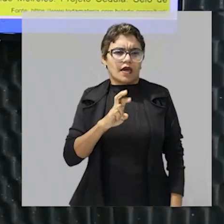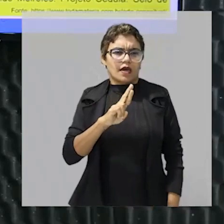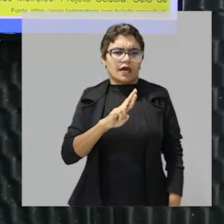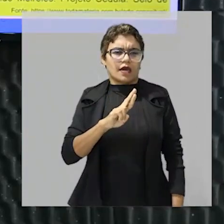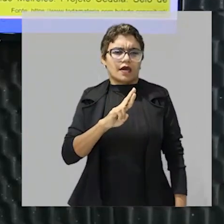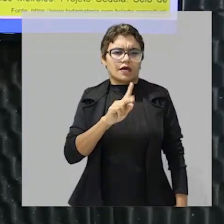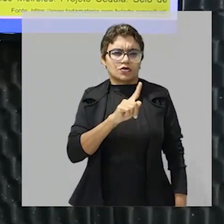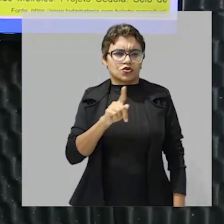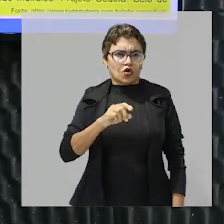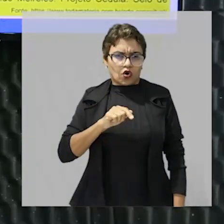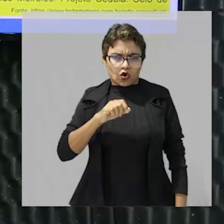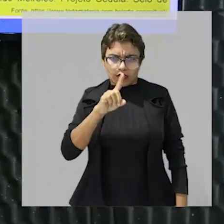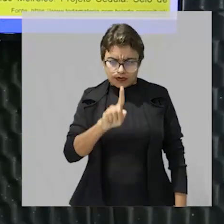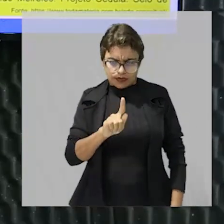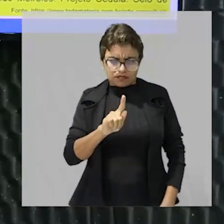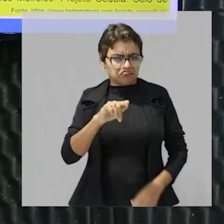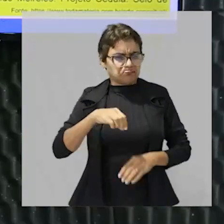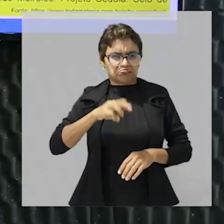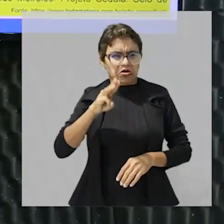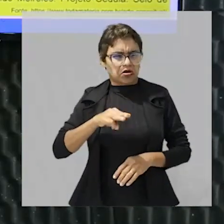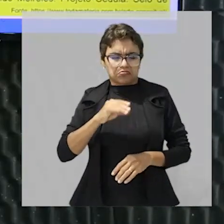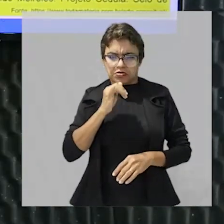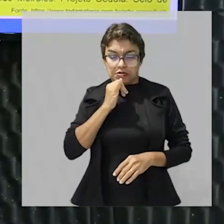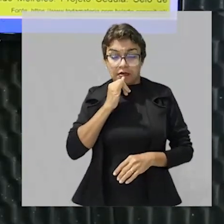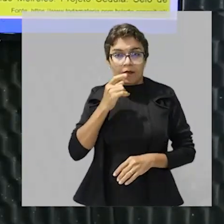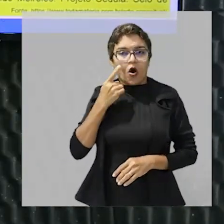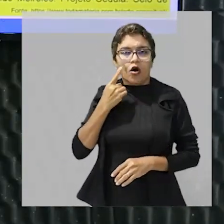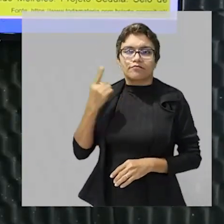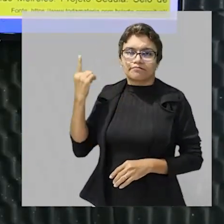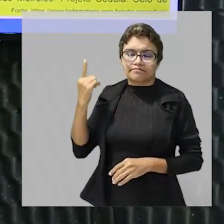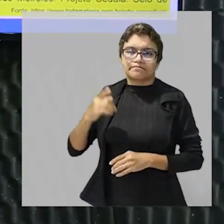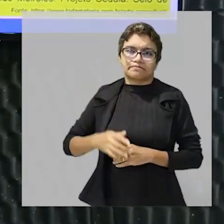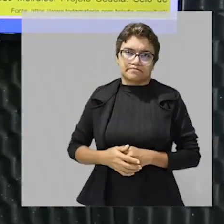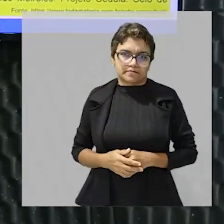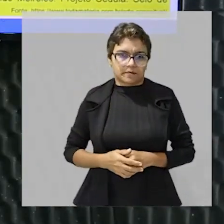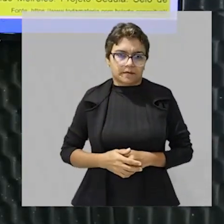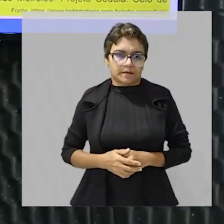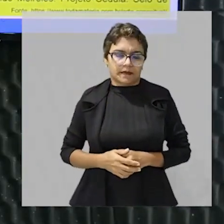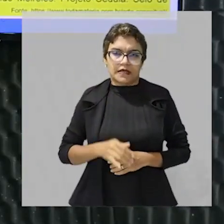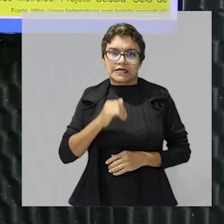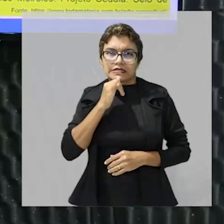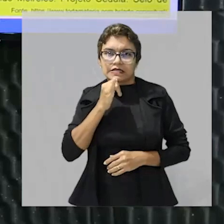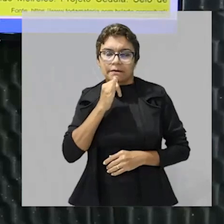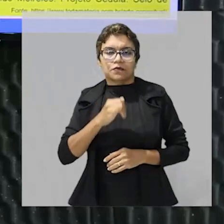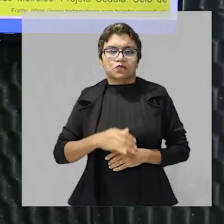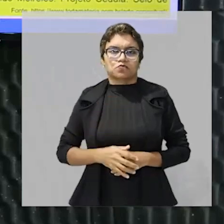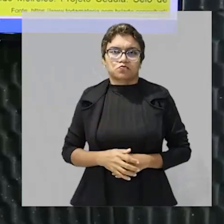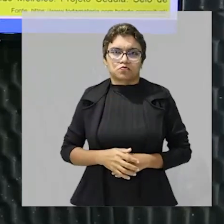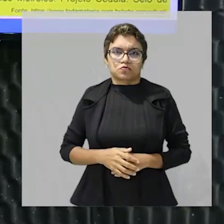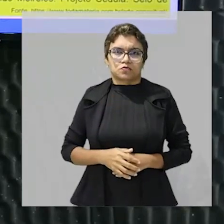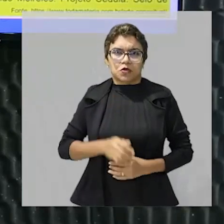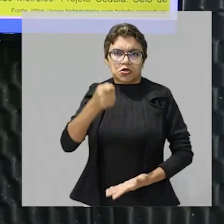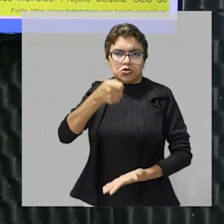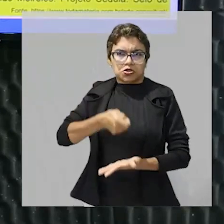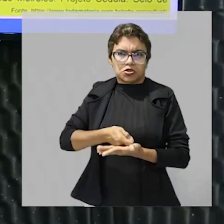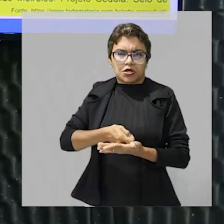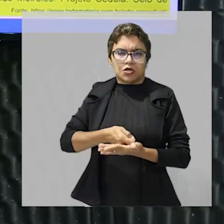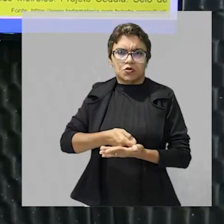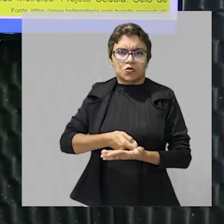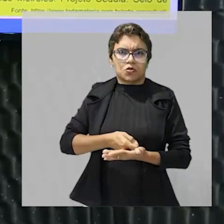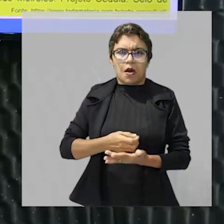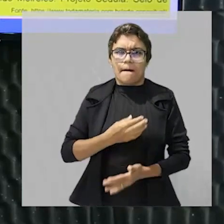segundo algumas criaturas deste país que ainda estão governando, dizendo que não houve ditadura militar, Herzog foi justamente uma das pessoas